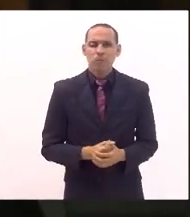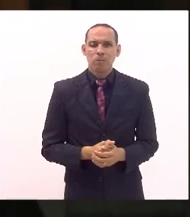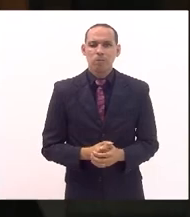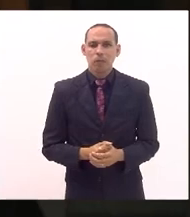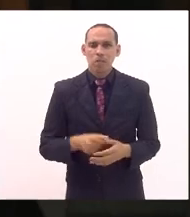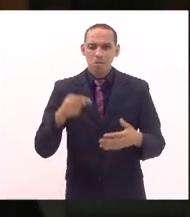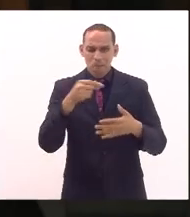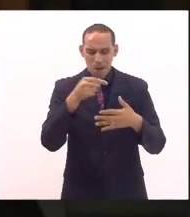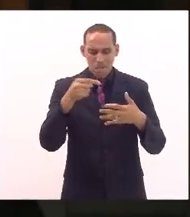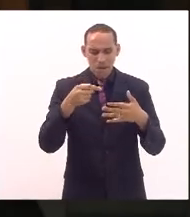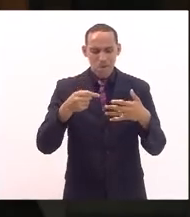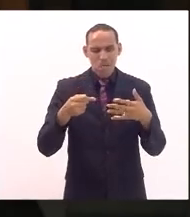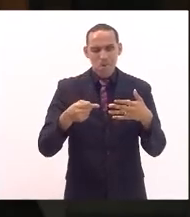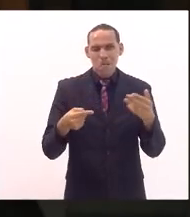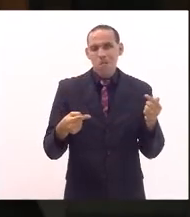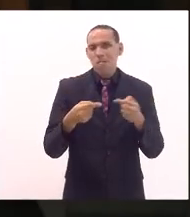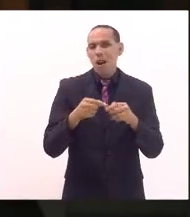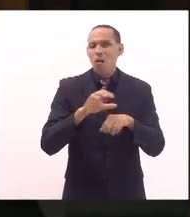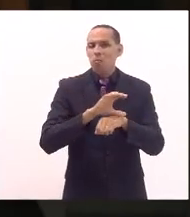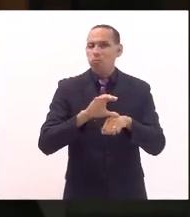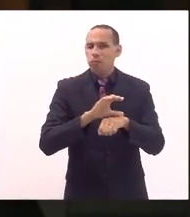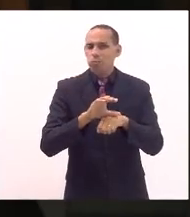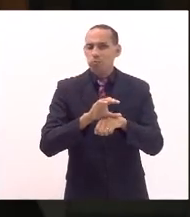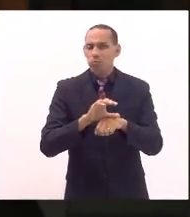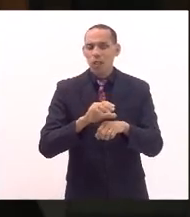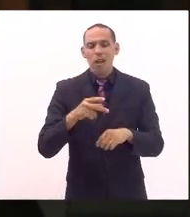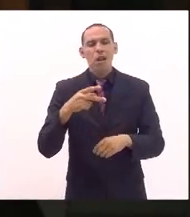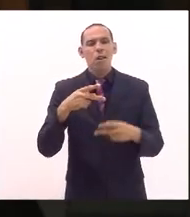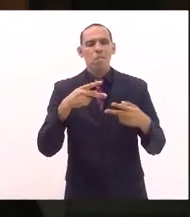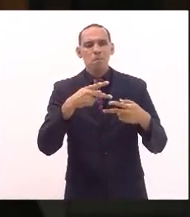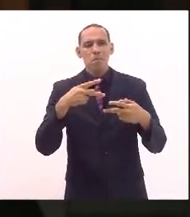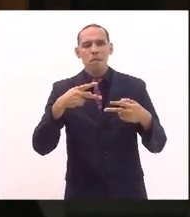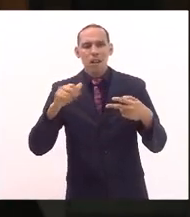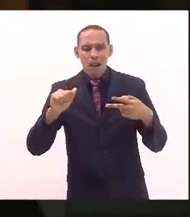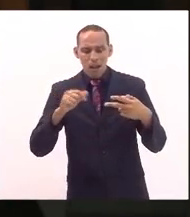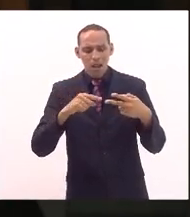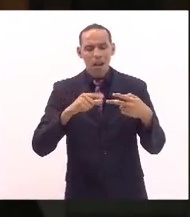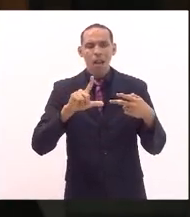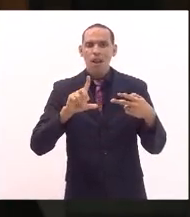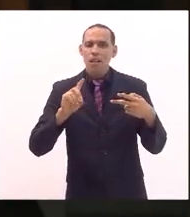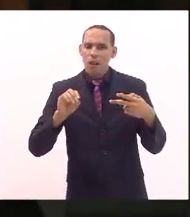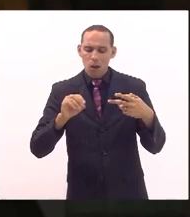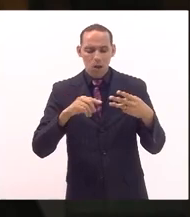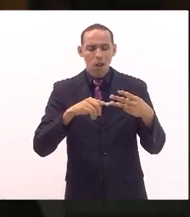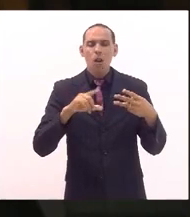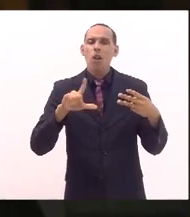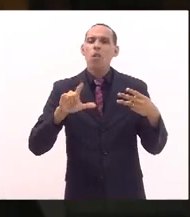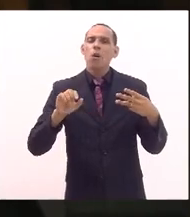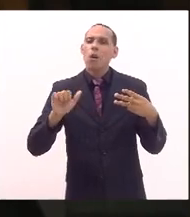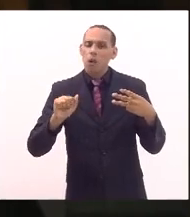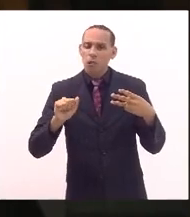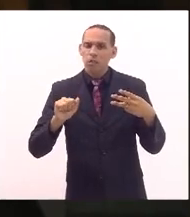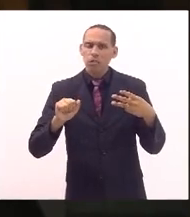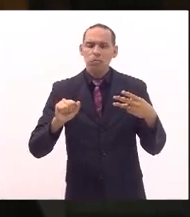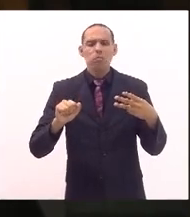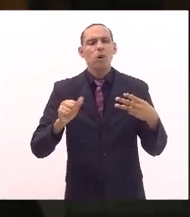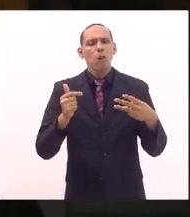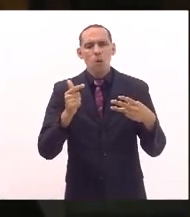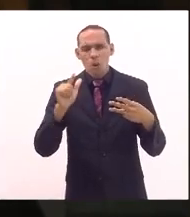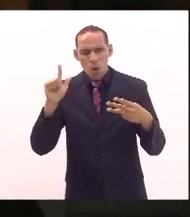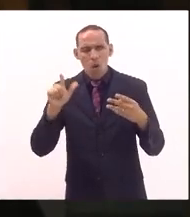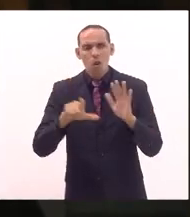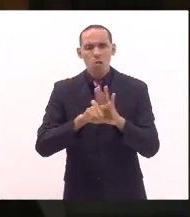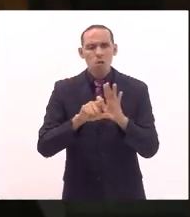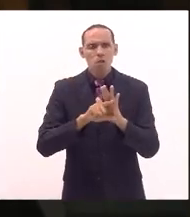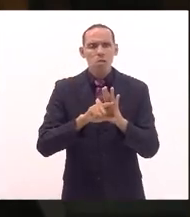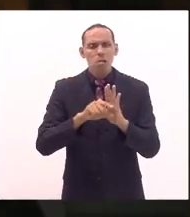princípios constitucionais do PPA e da Loa tem toda uma sorte de